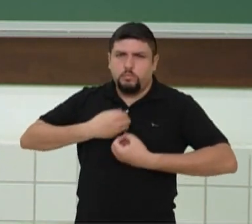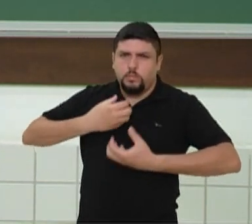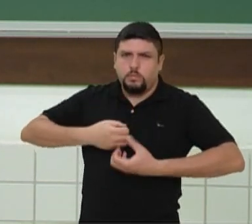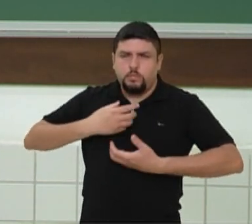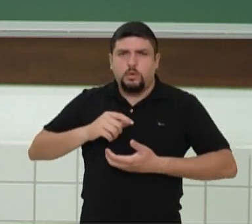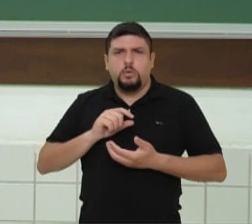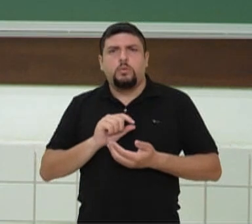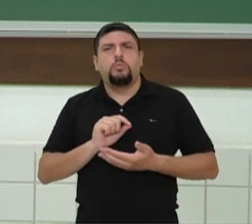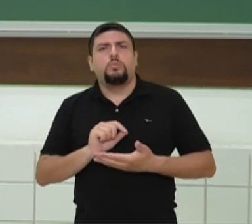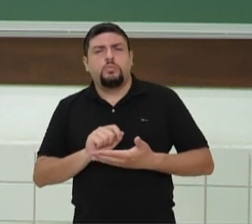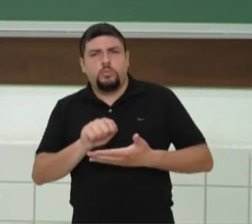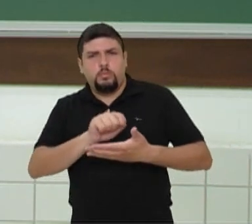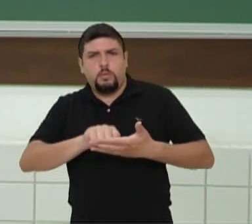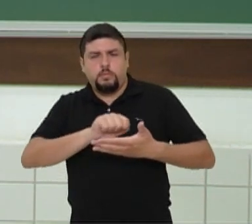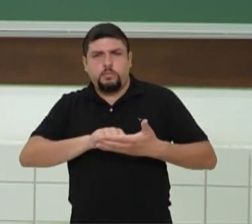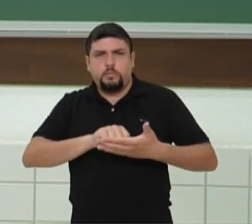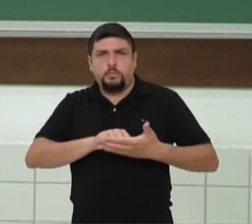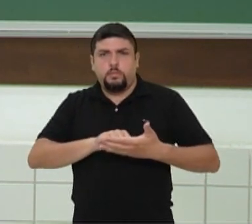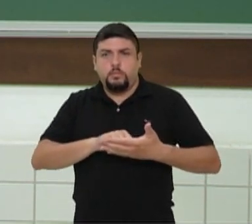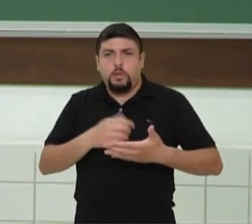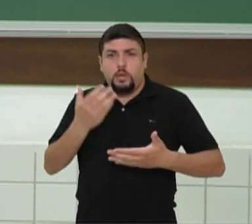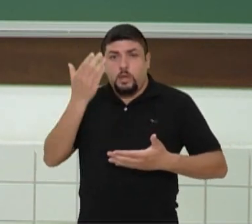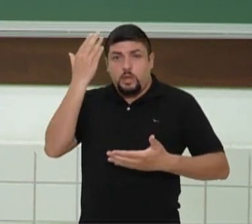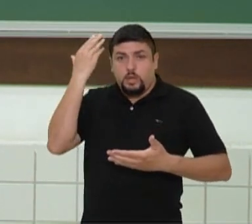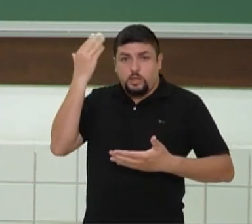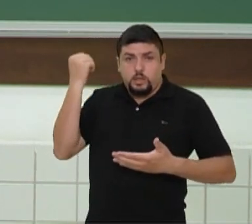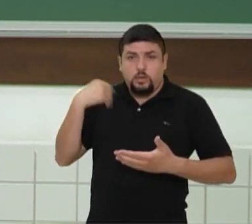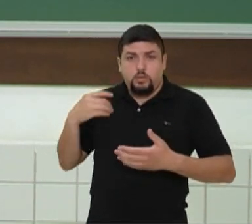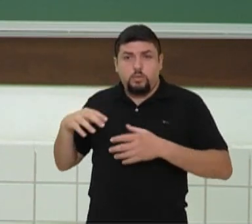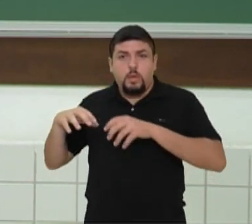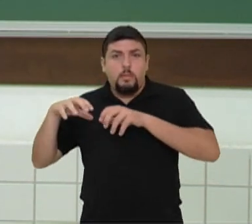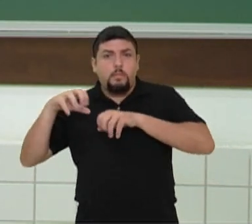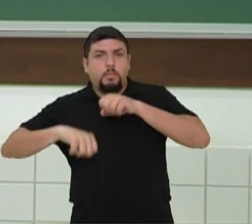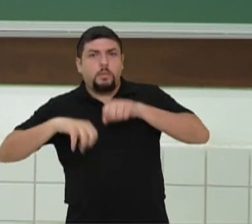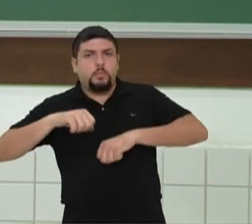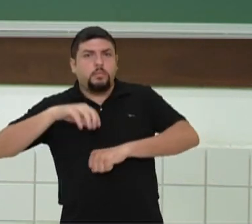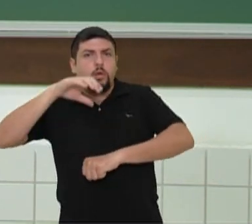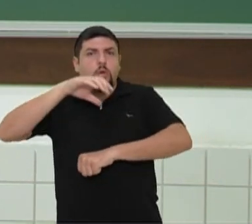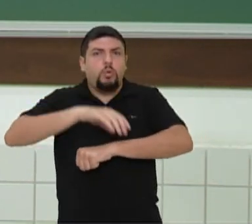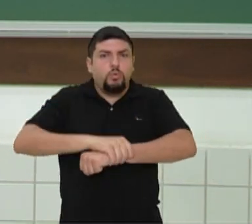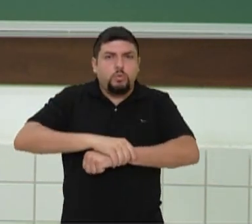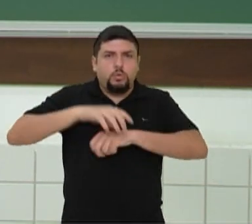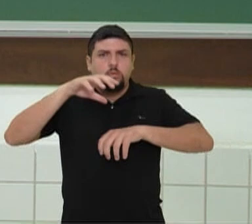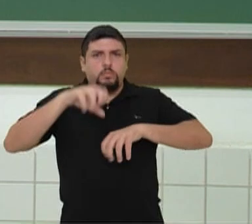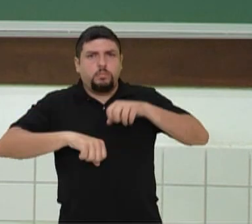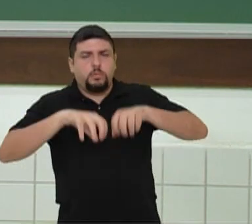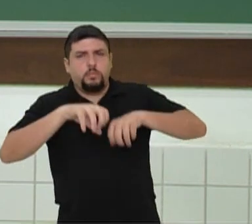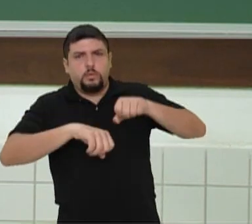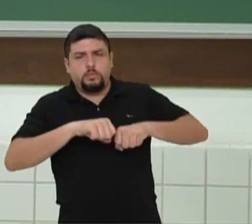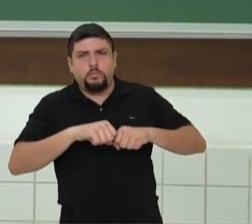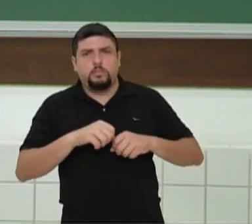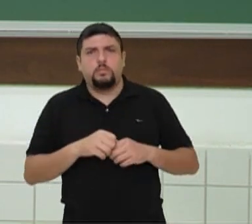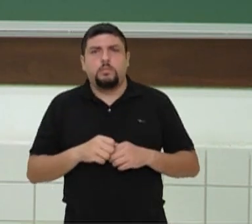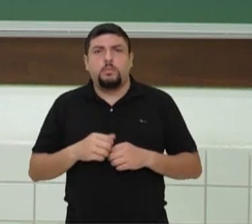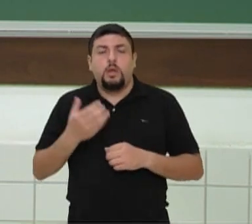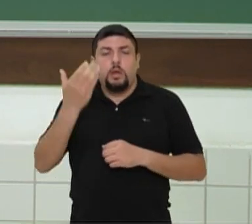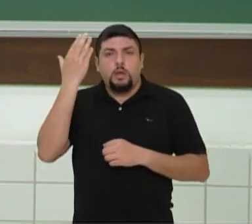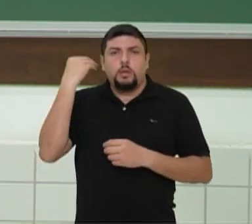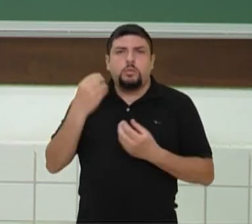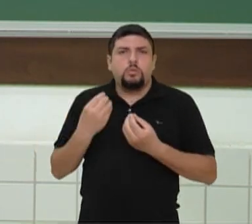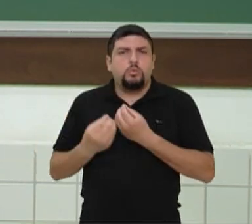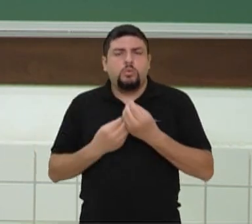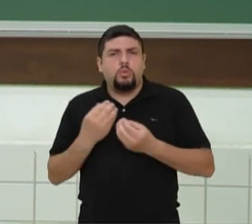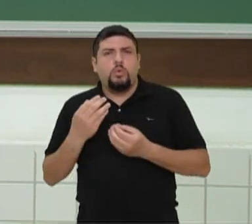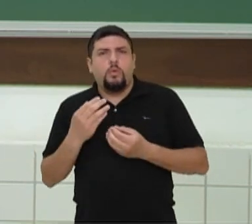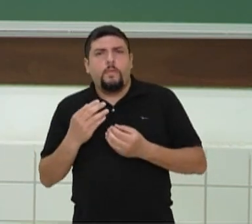fazia parte da nossa colonização inicial. Perfeitamente aqui a análise histórica, né? Houve primeiro aqueles movimentos de